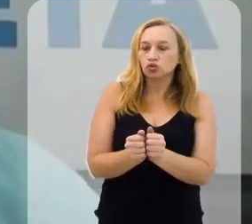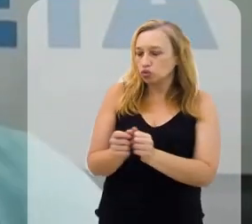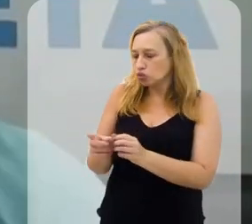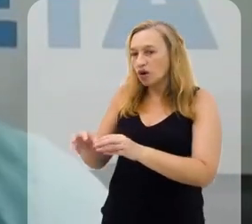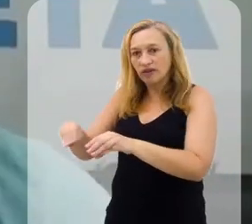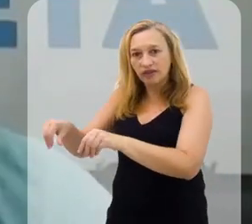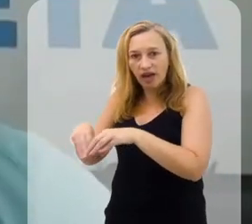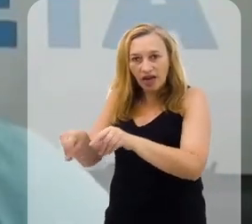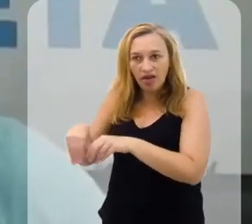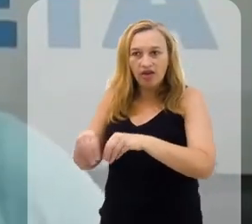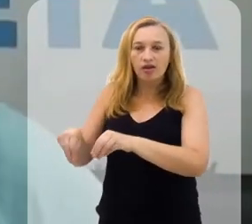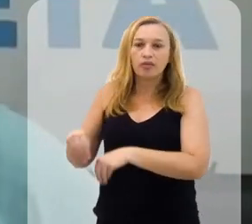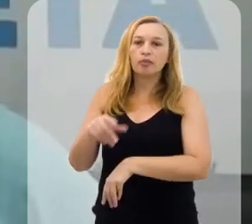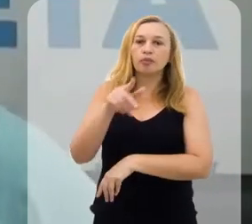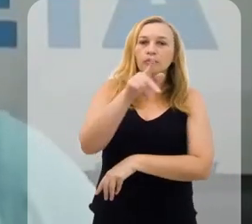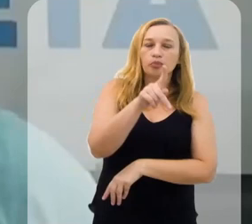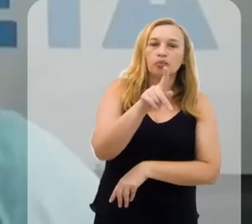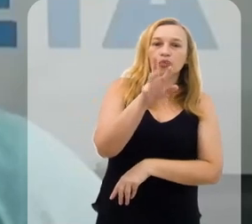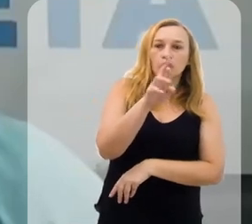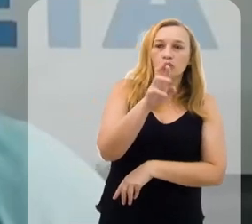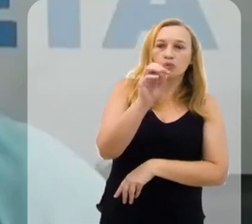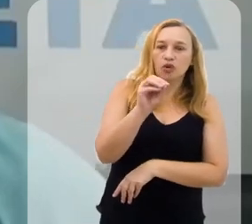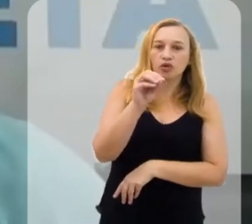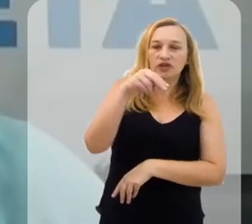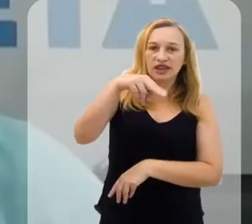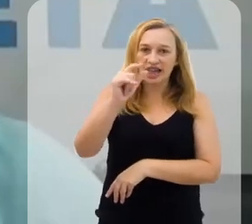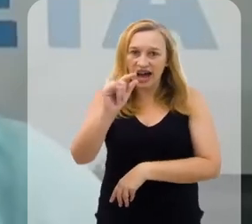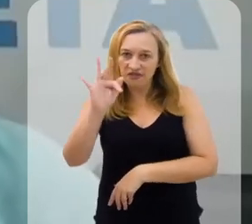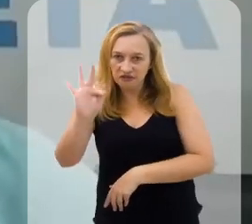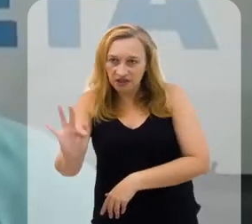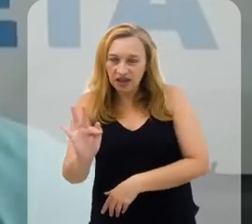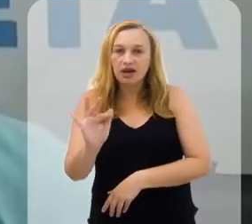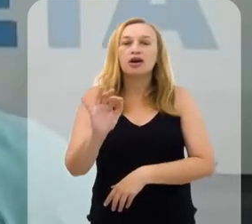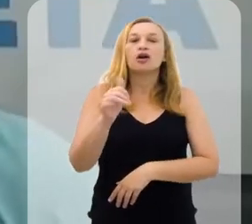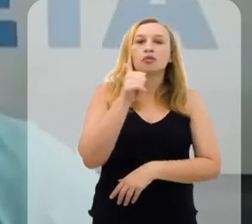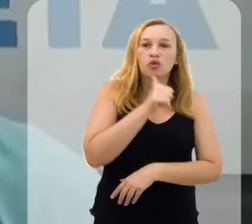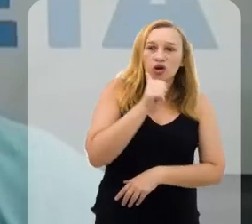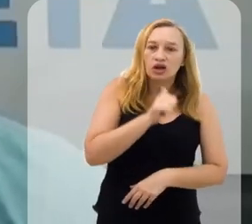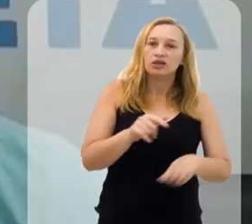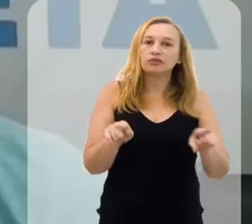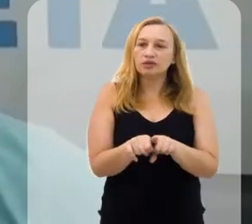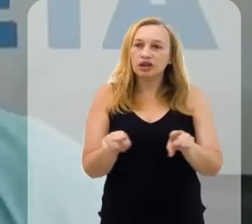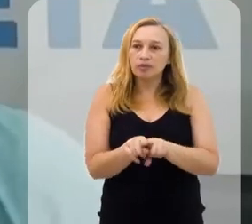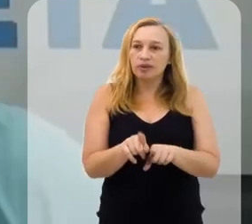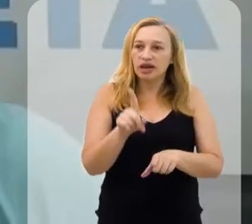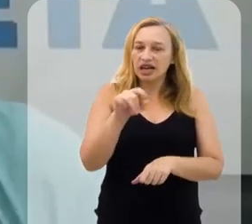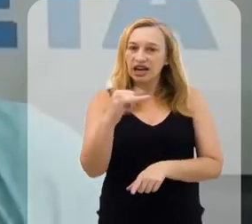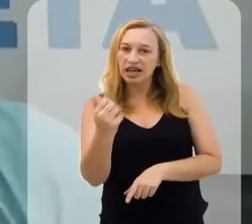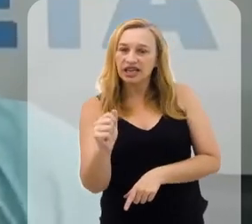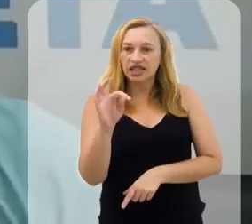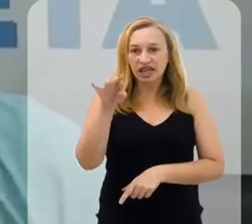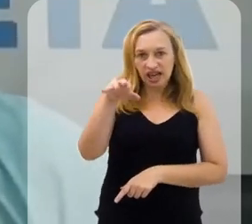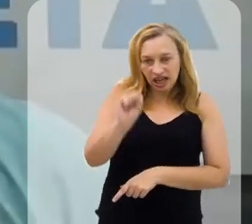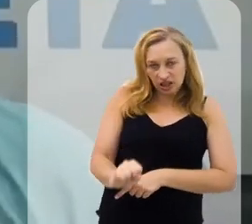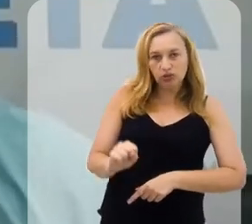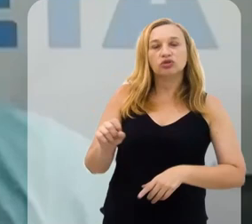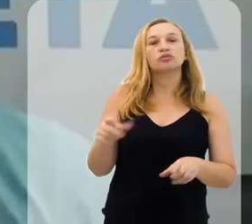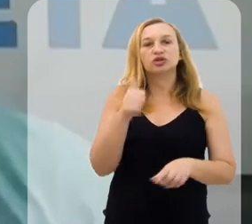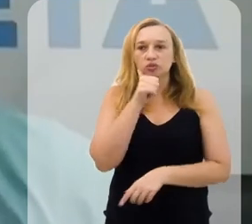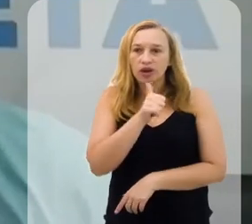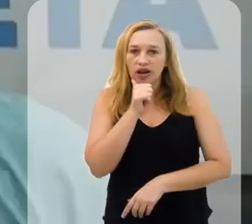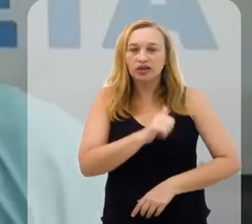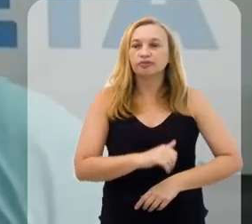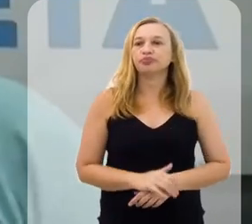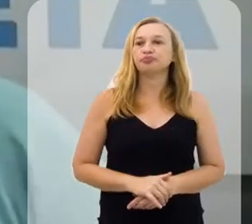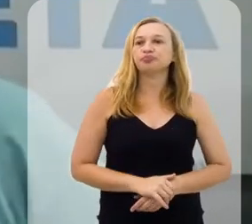titulação conjunta à terra, o PRONAF Mulher também foi muito importante, que é um programa de crédito direcionado, uma linha para as